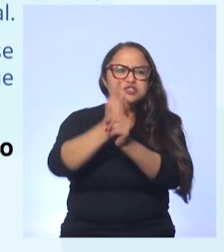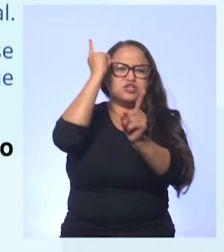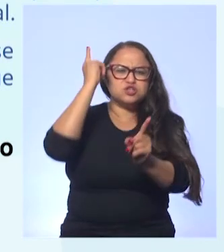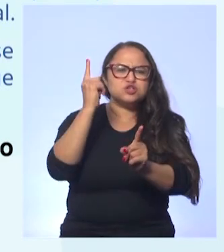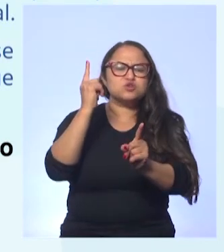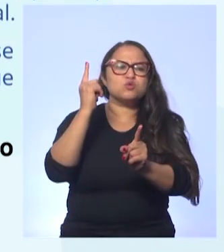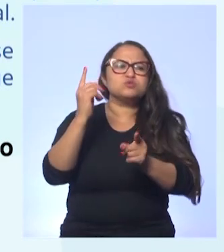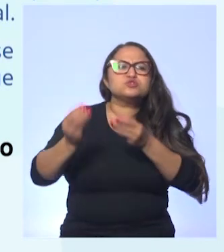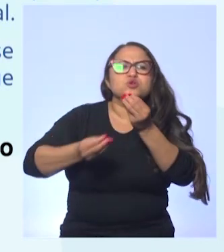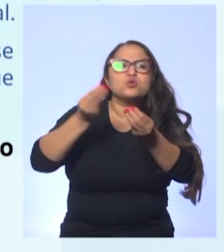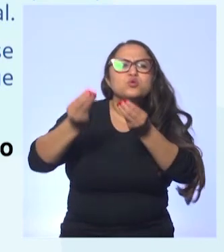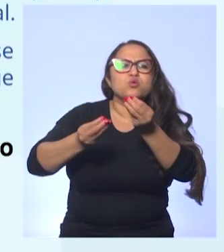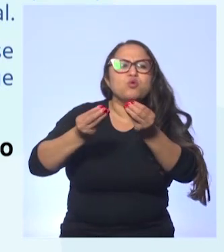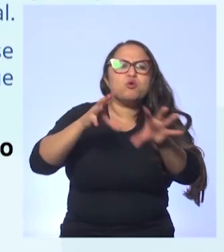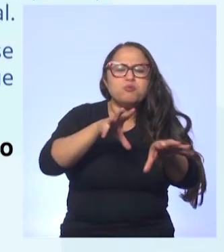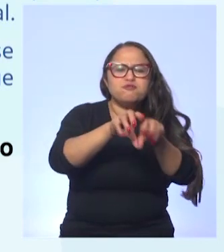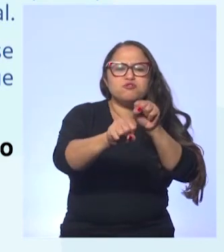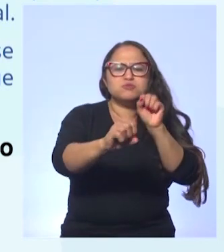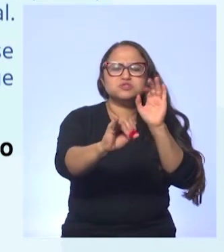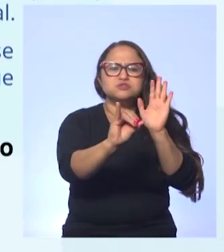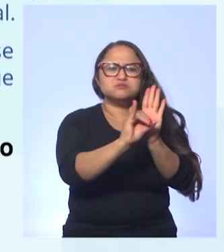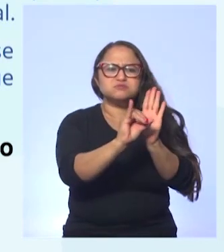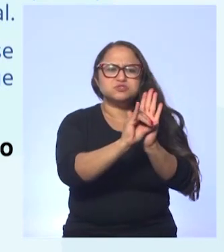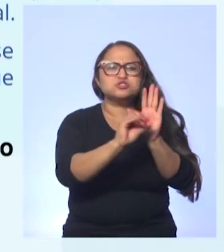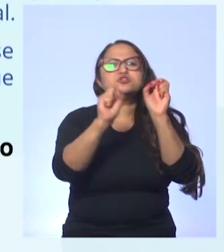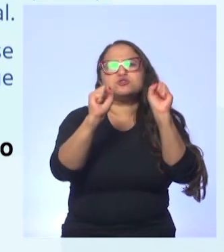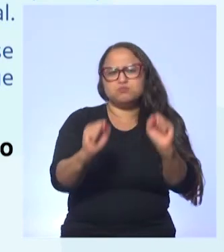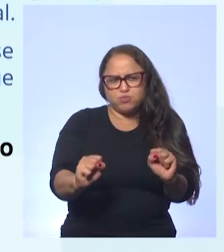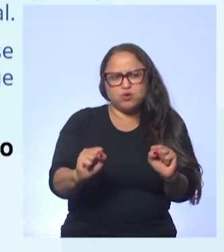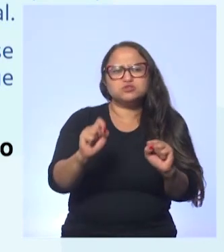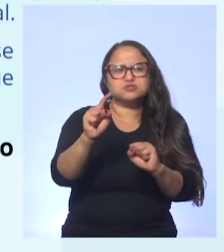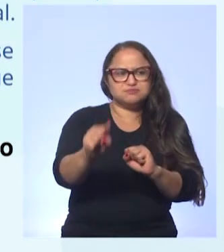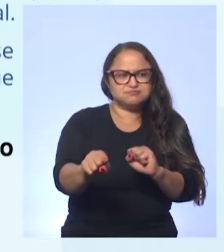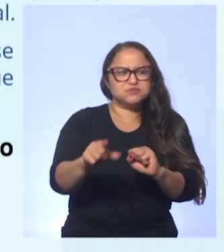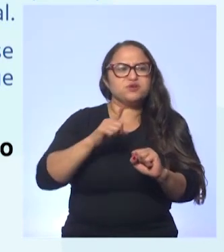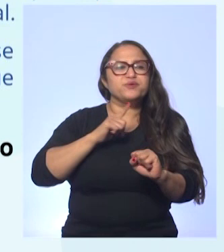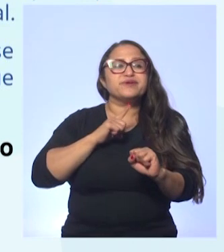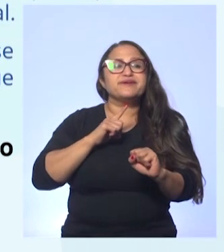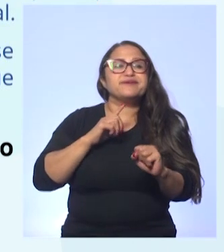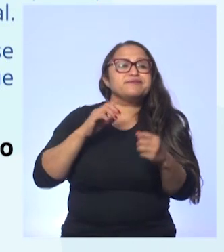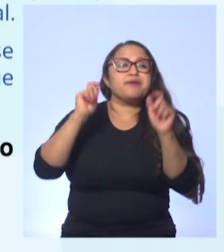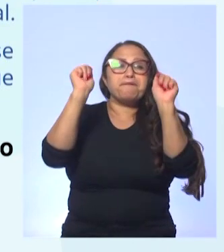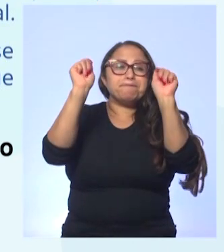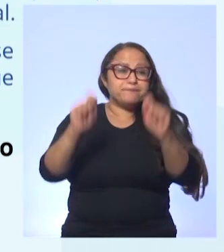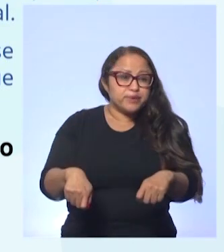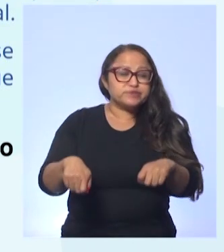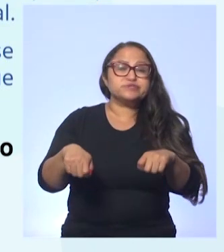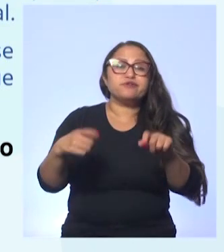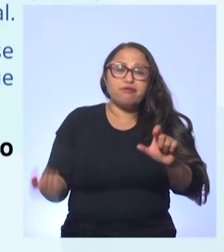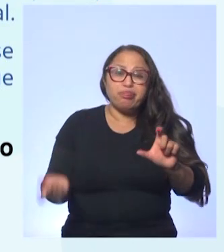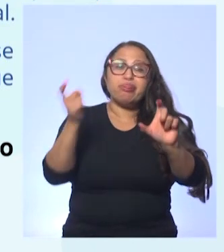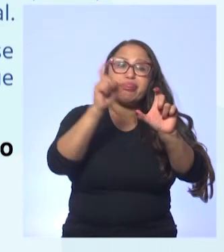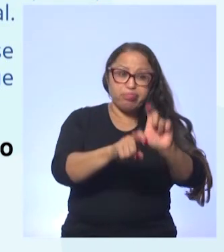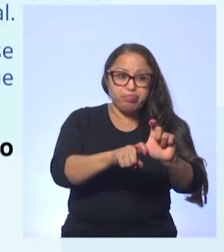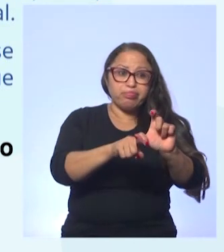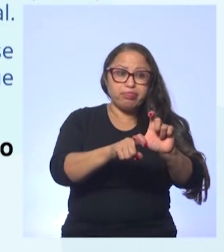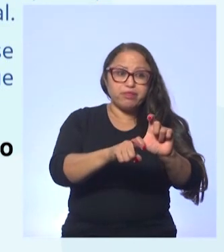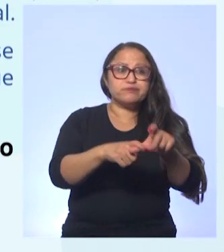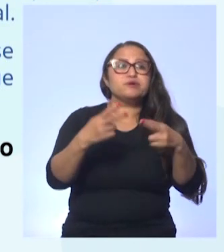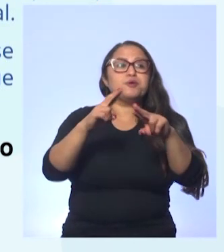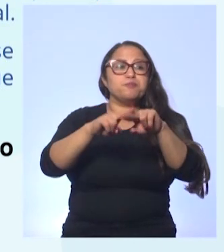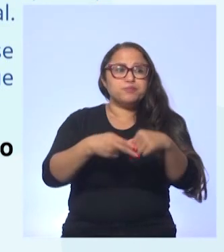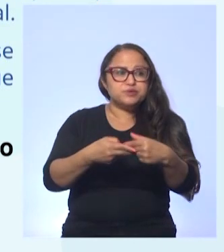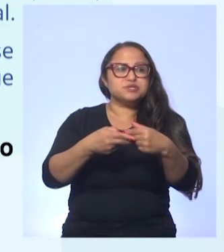a contribuição à formação de sua identidade, o que pode ser considerado como mais uma possível causa de sua dependência. Dessa